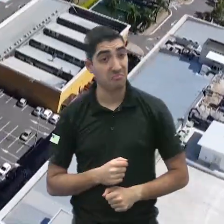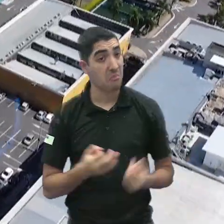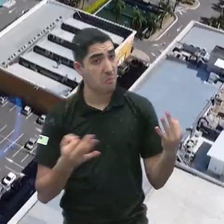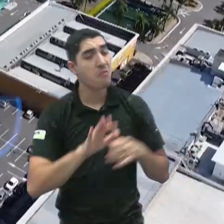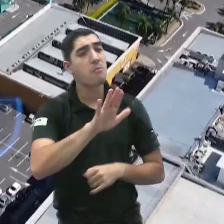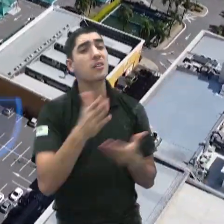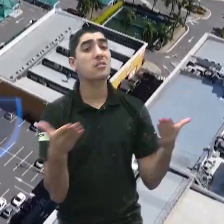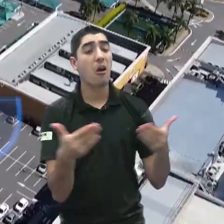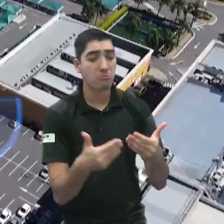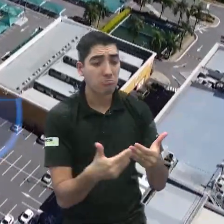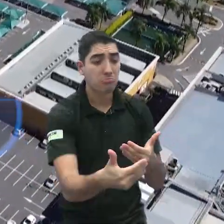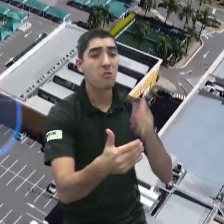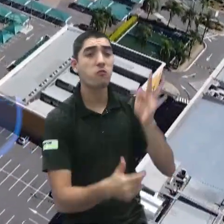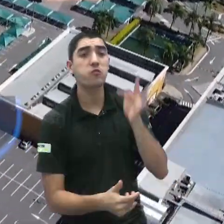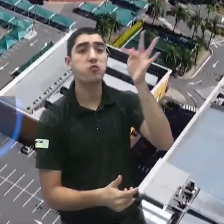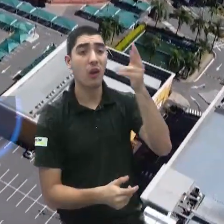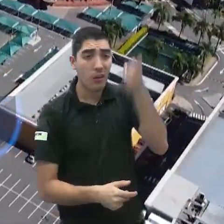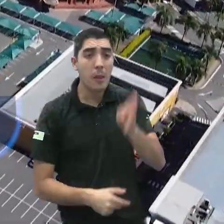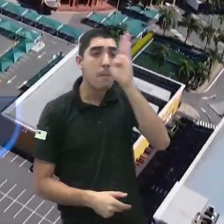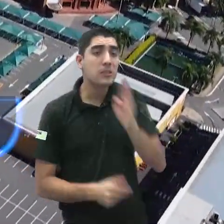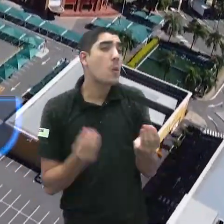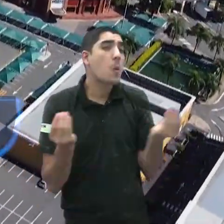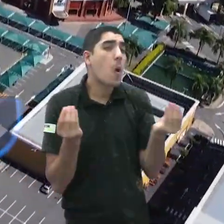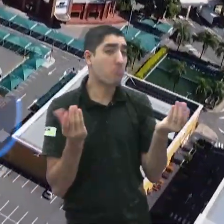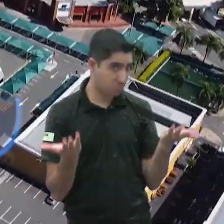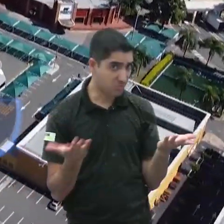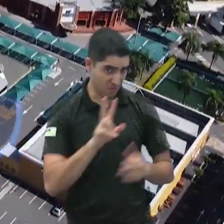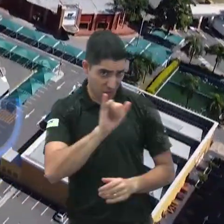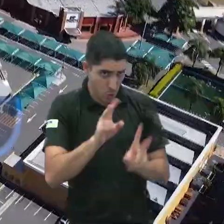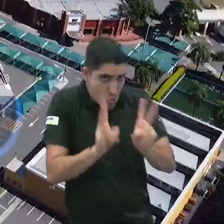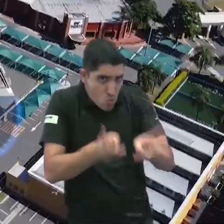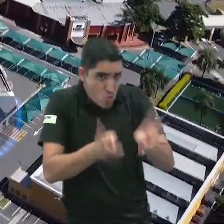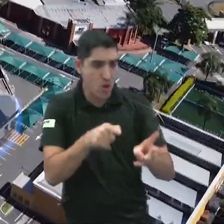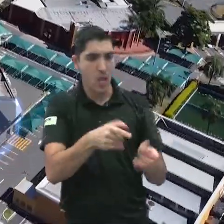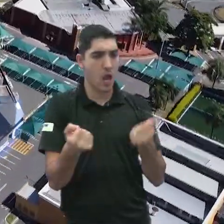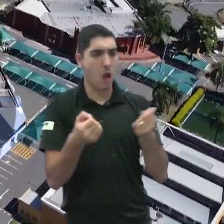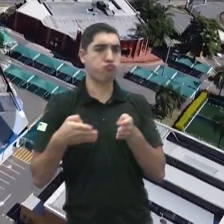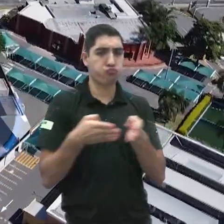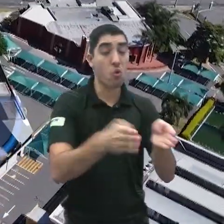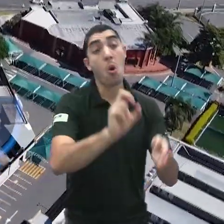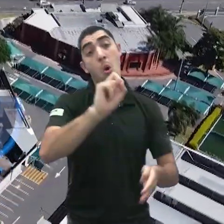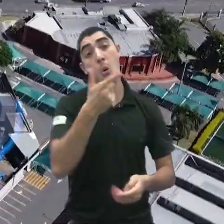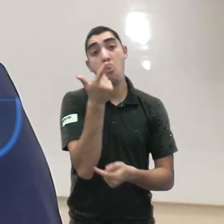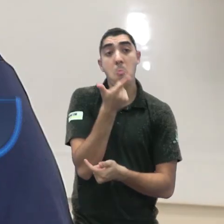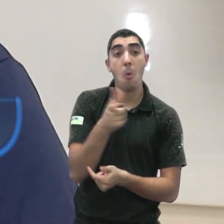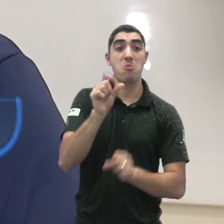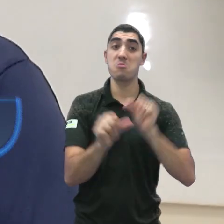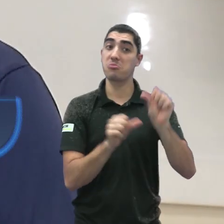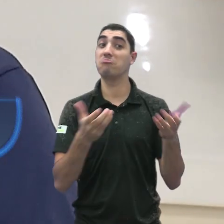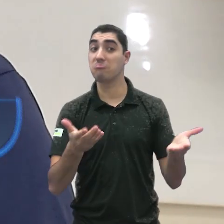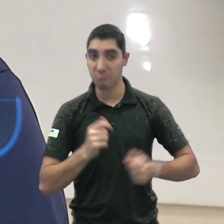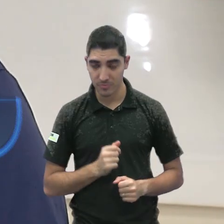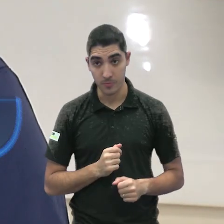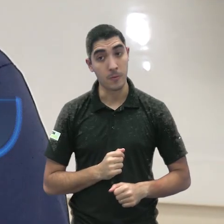futuro, então, do transporte no Brasil, A gente vai continuar dependente das estradas ou a gente vai seguir aí por outros caminhos?